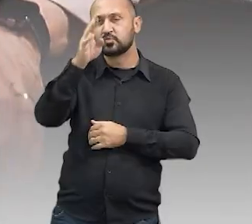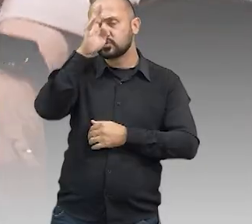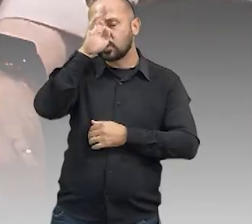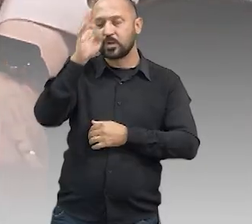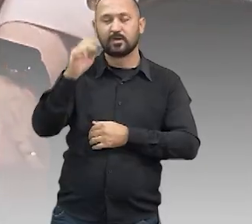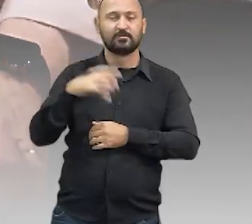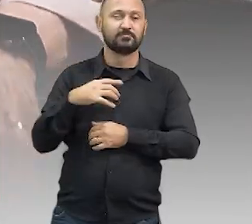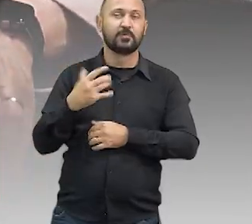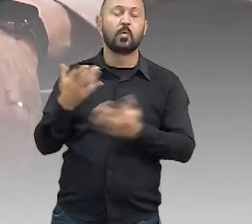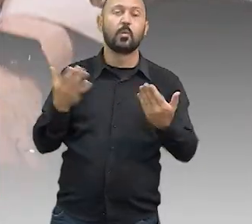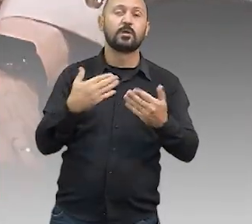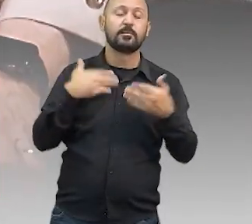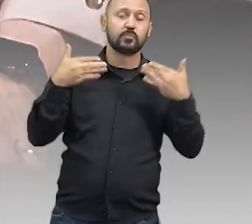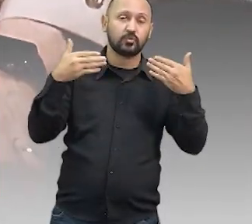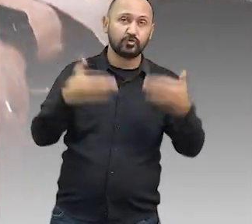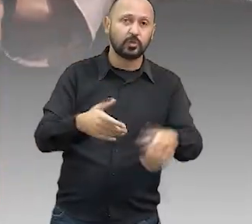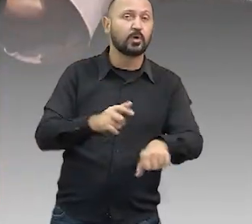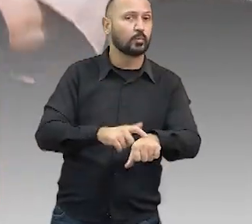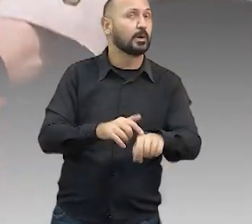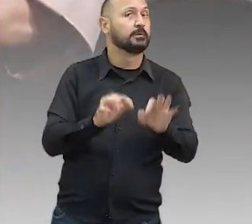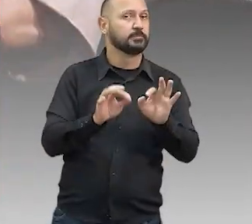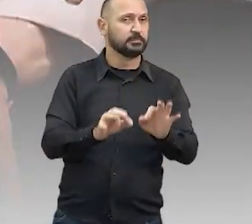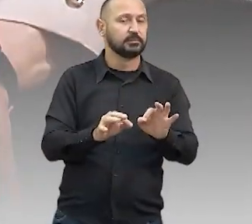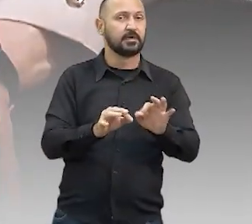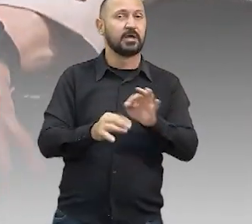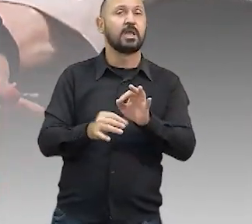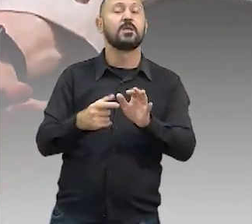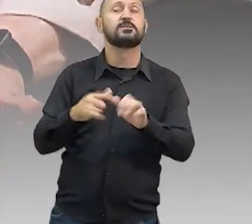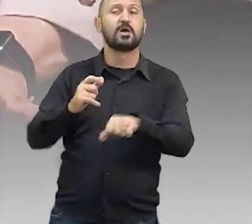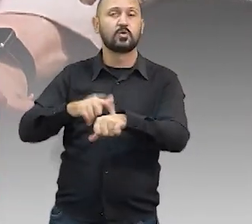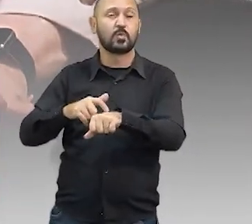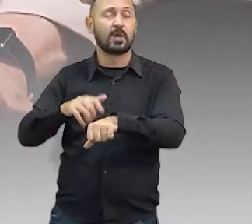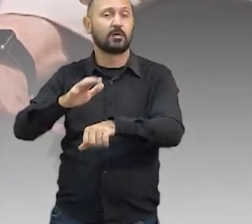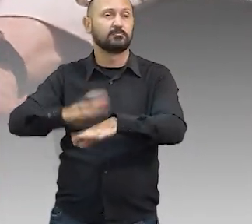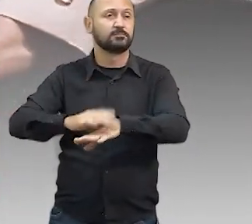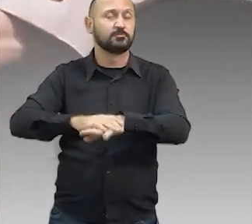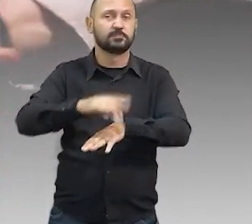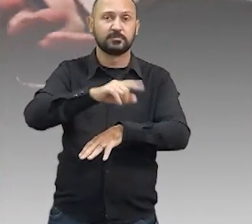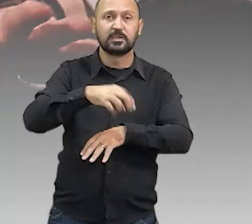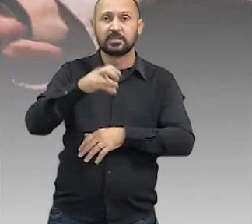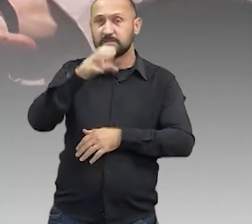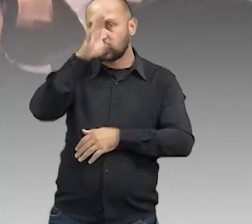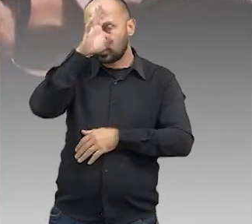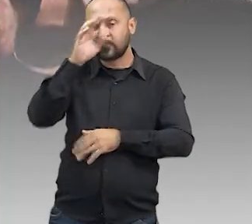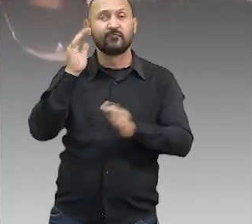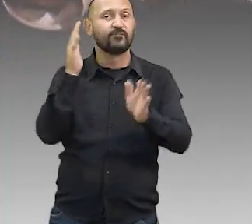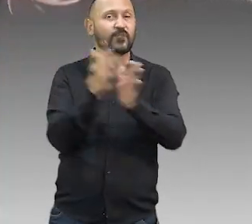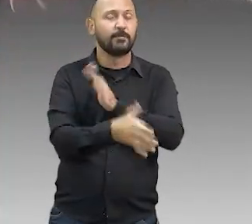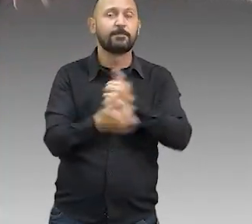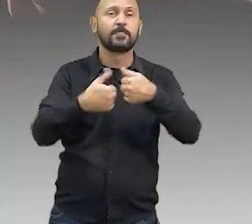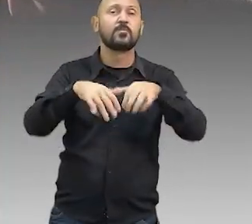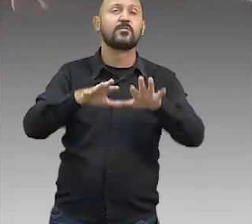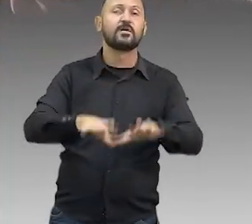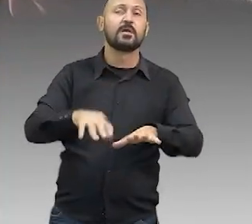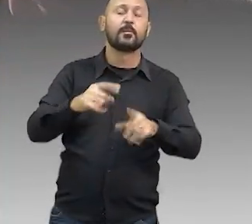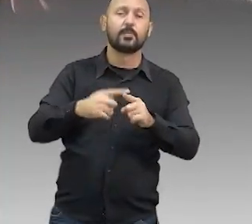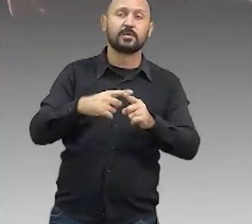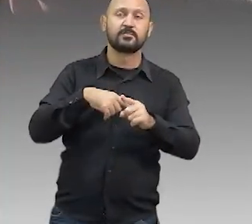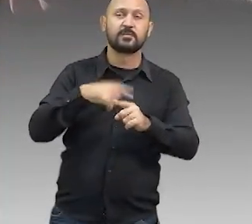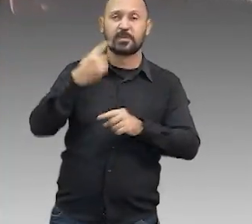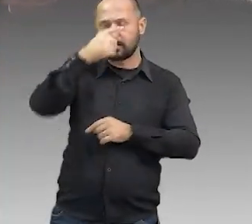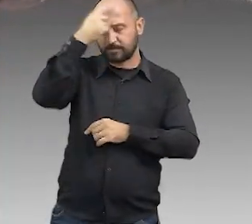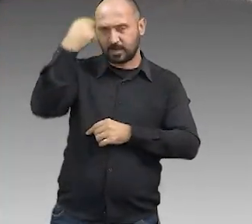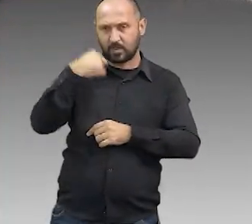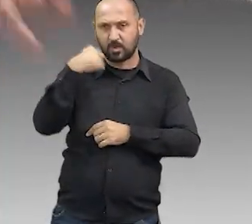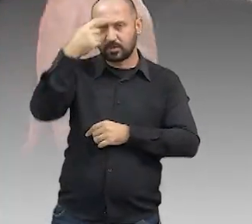as pessoas chegam no horário delas e saem no horário delas, 5 horas. Não ficam mais, se ficar mais meia hora, 1